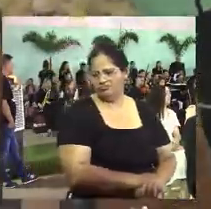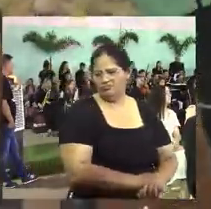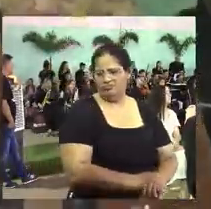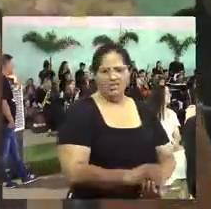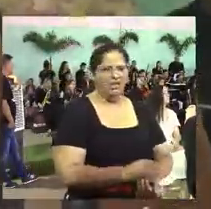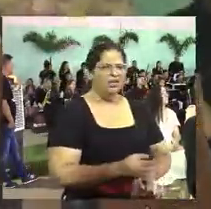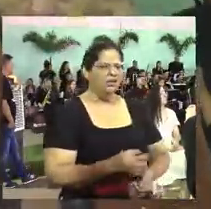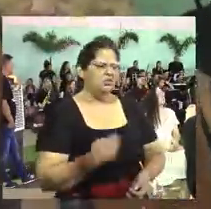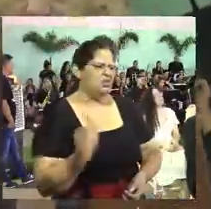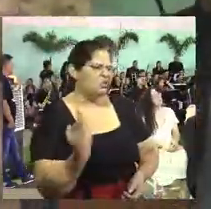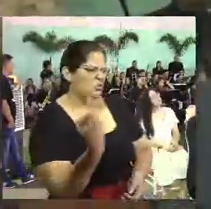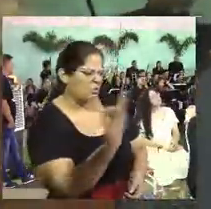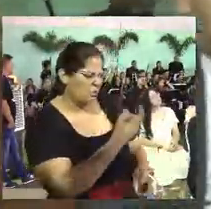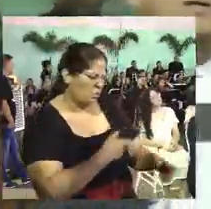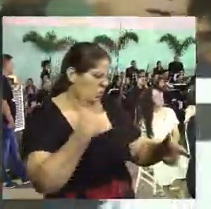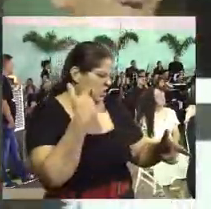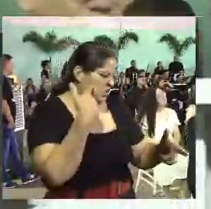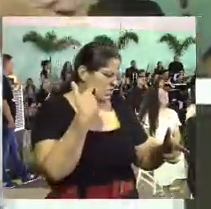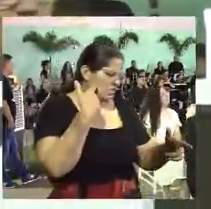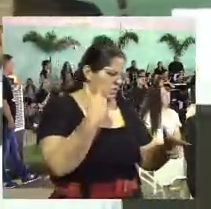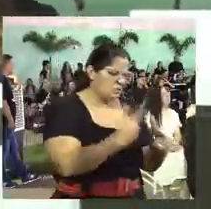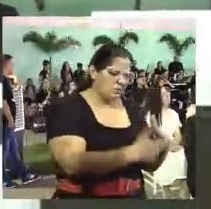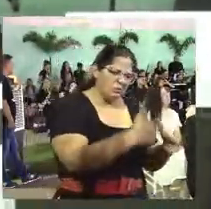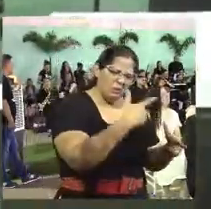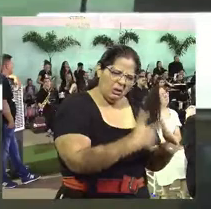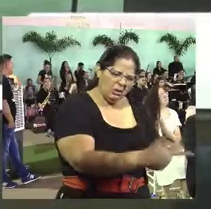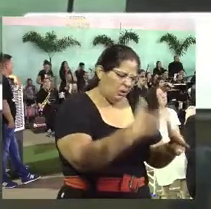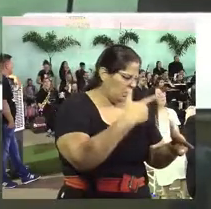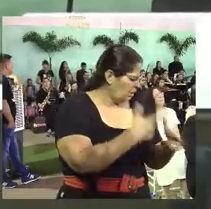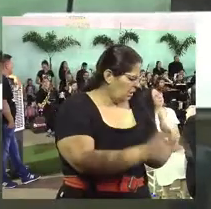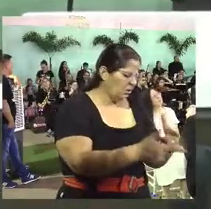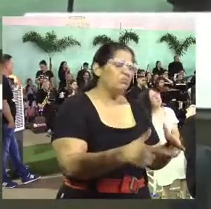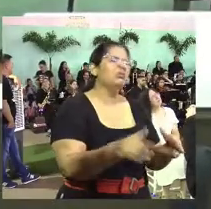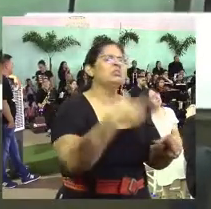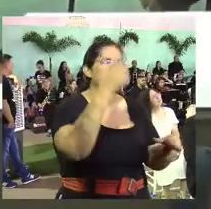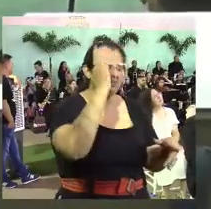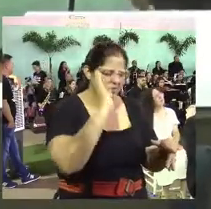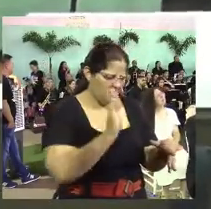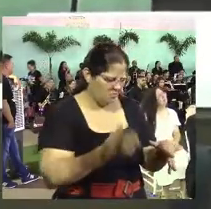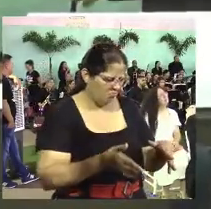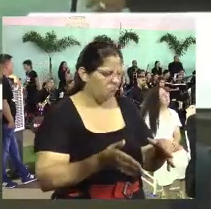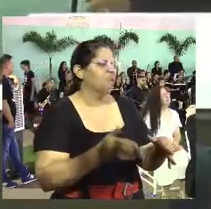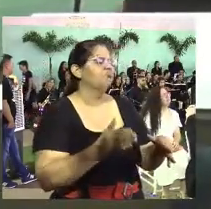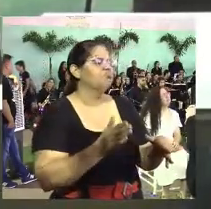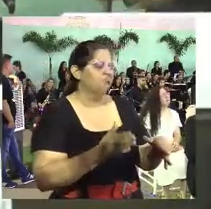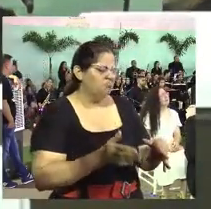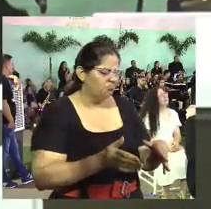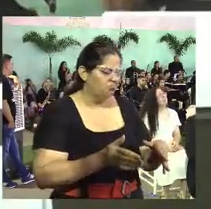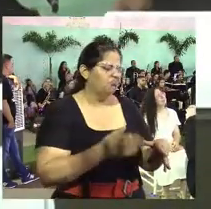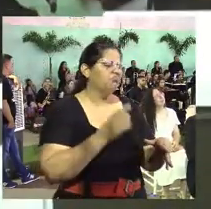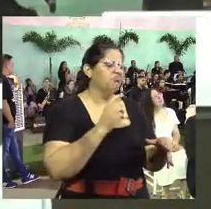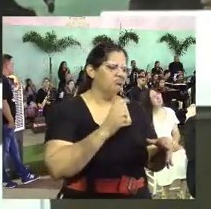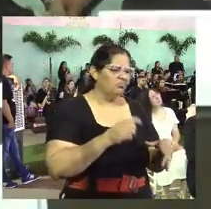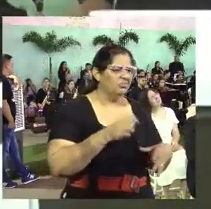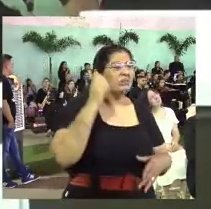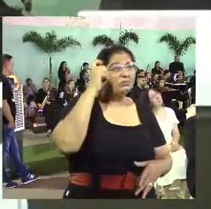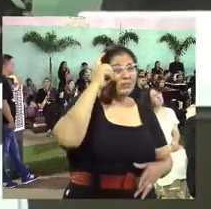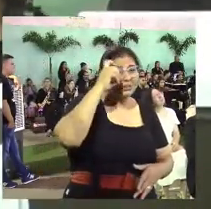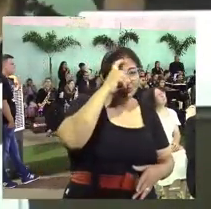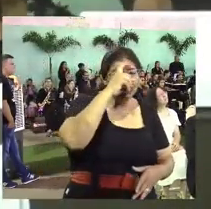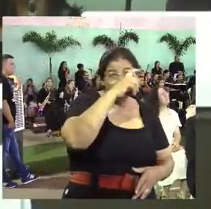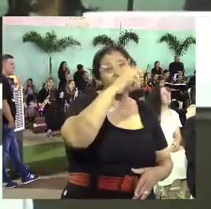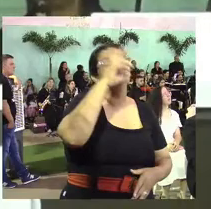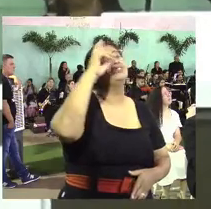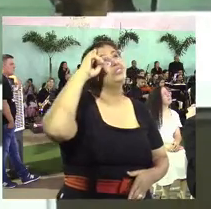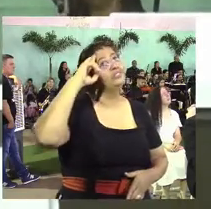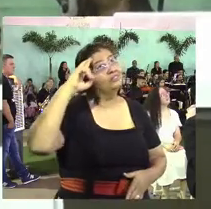em todas as provas que eu já passei é bem difícil